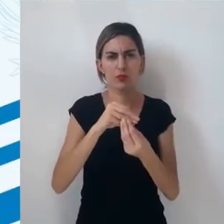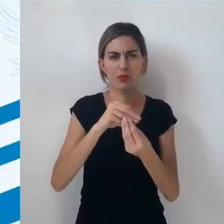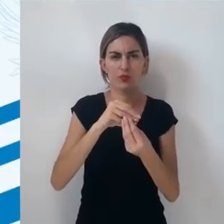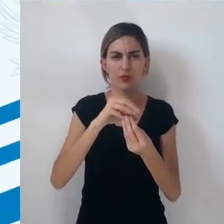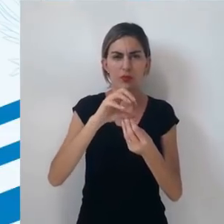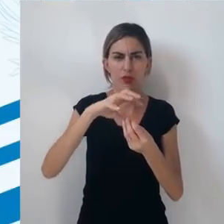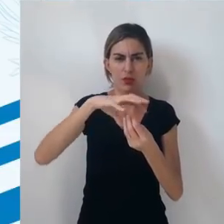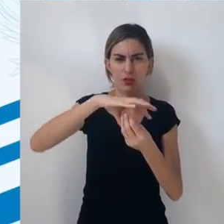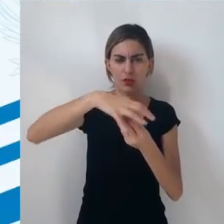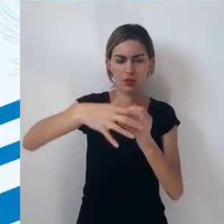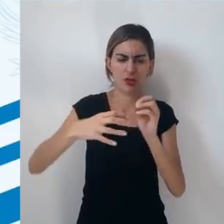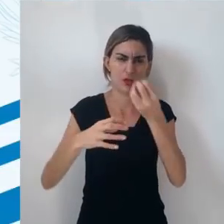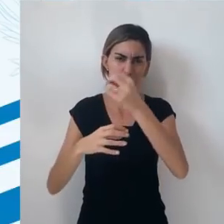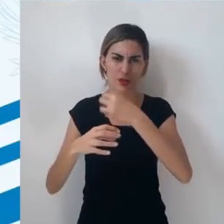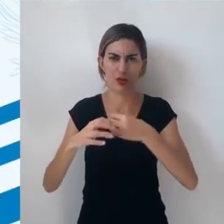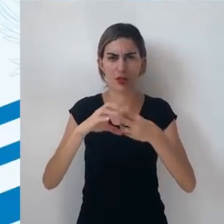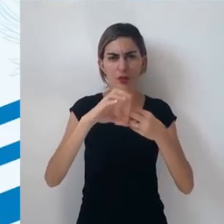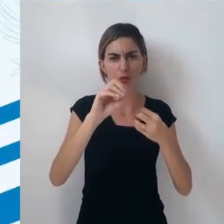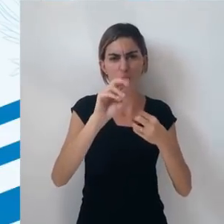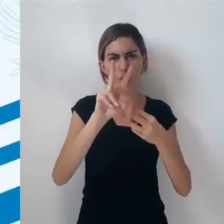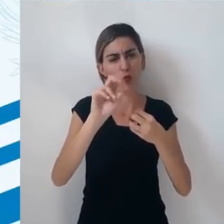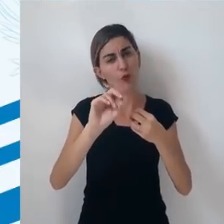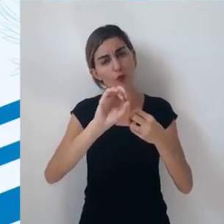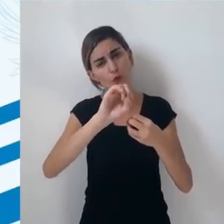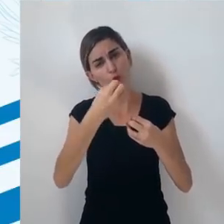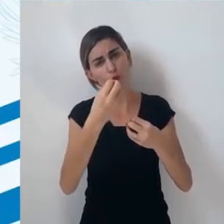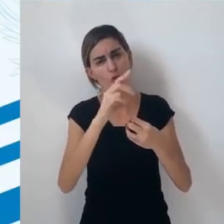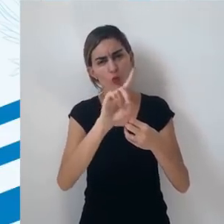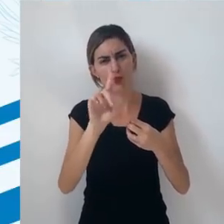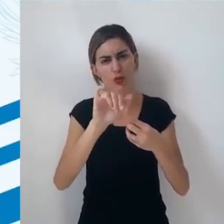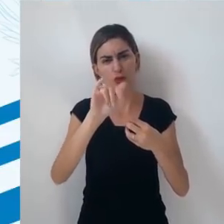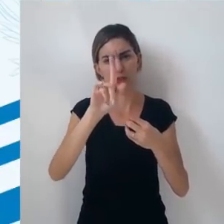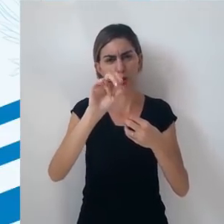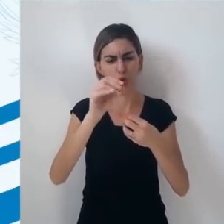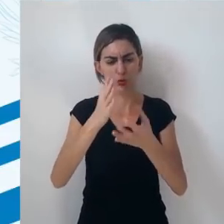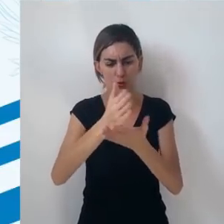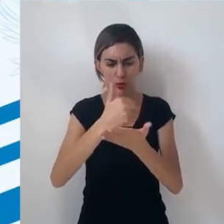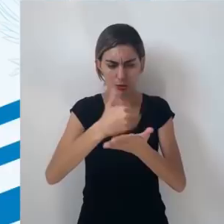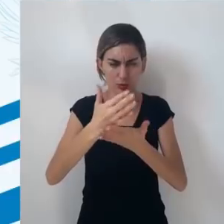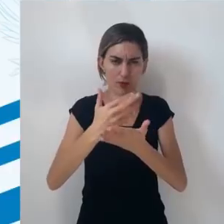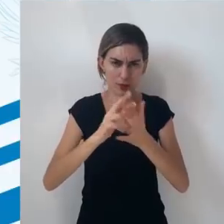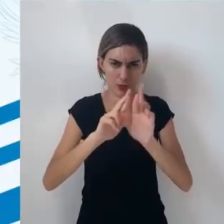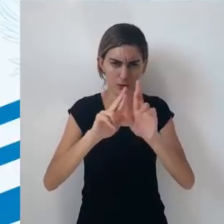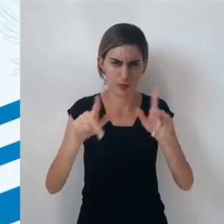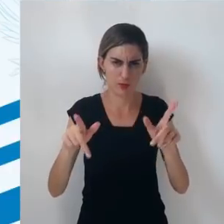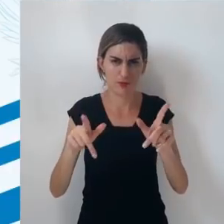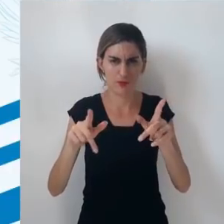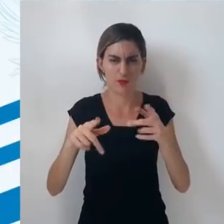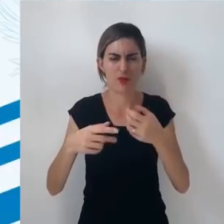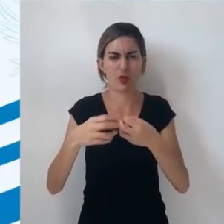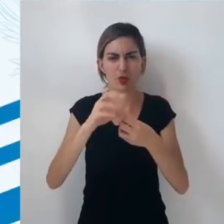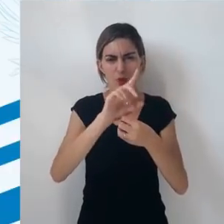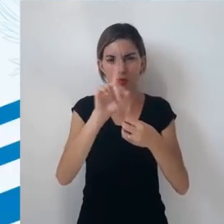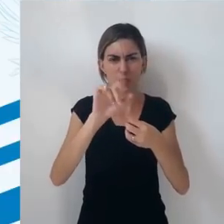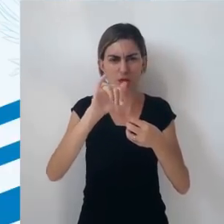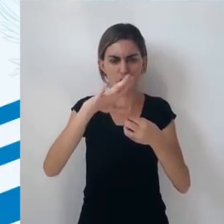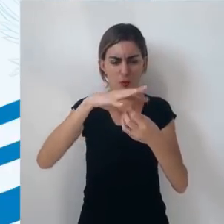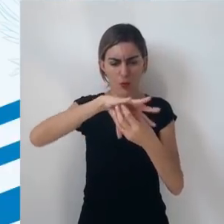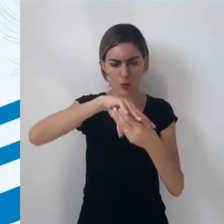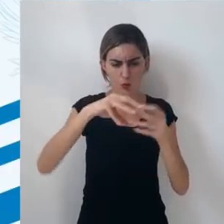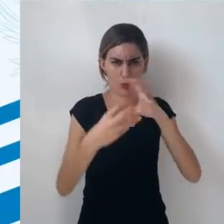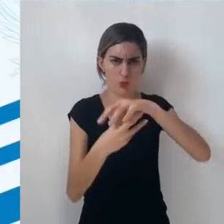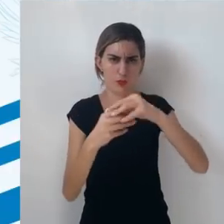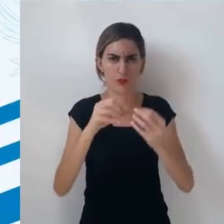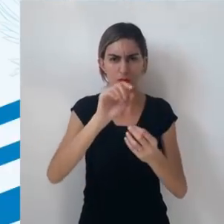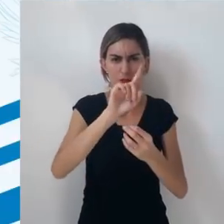de célula-ovo ou zigoto. As divisões e diferenciações pelos quais o zigoto ele